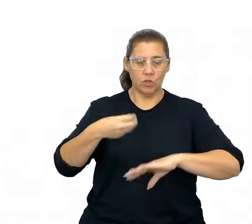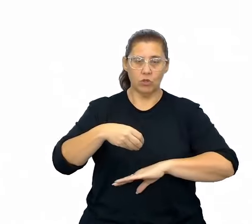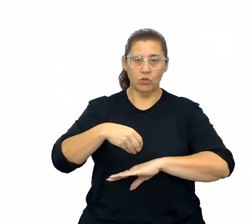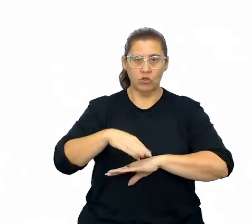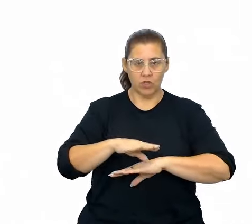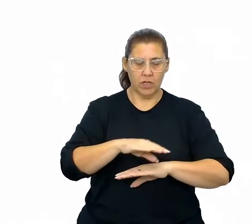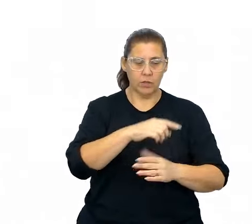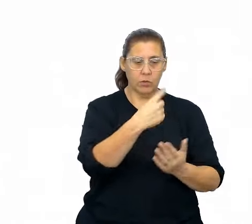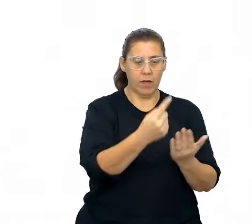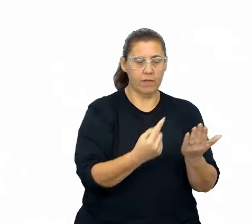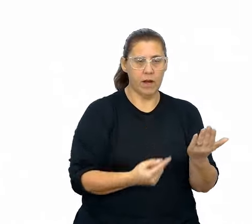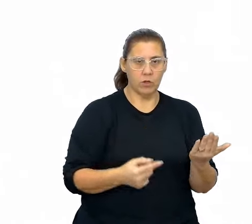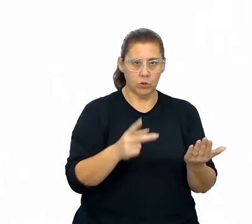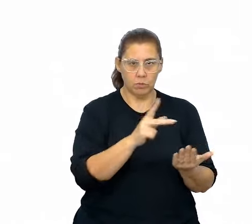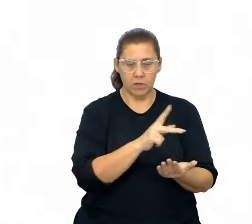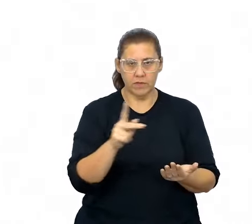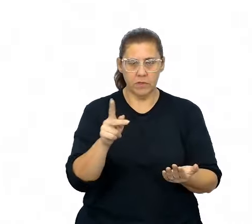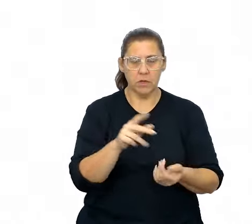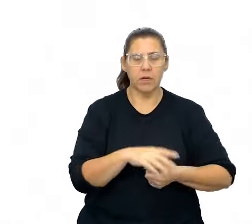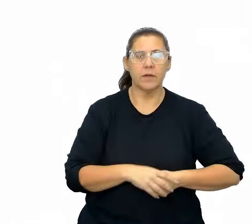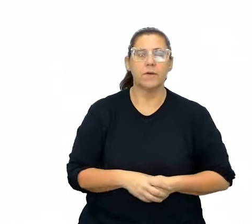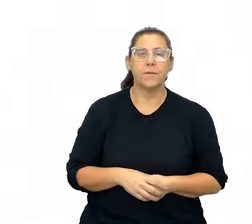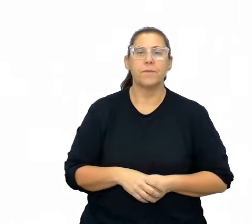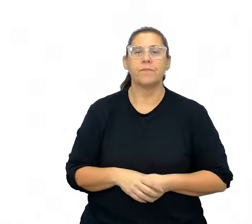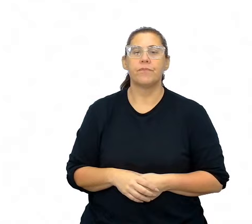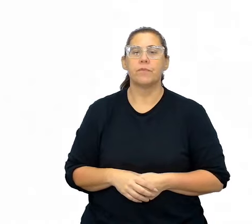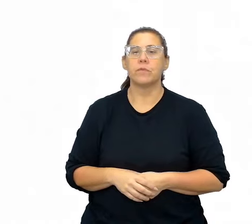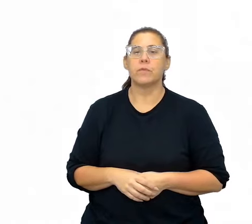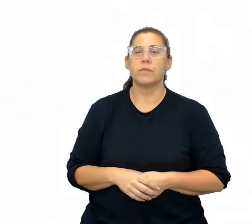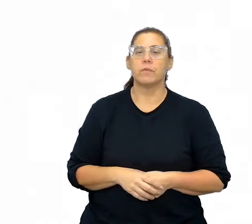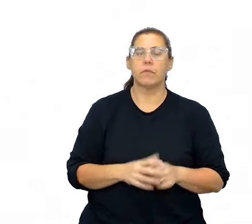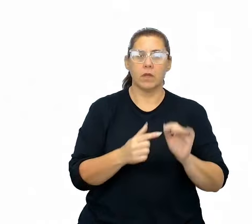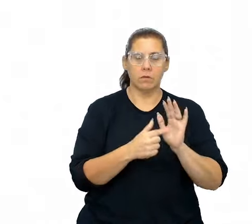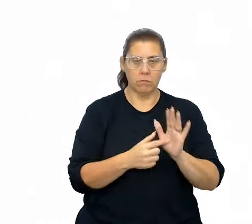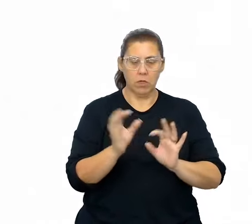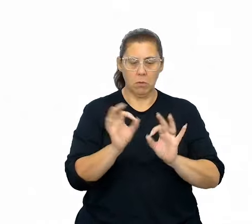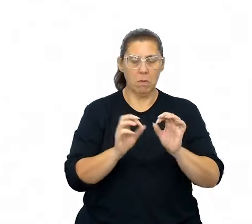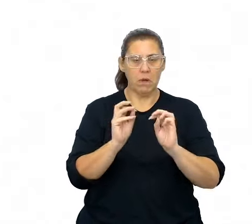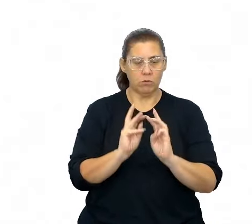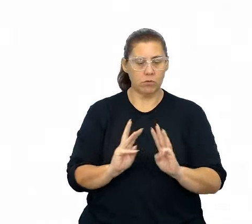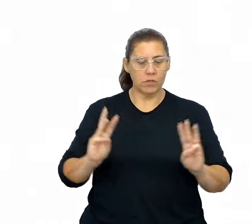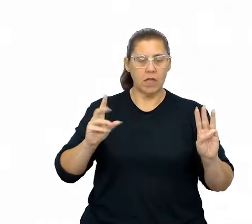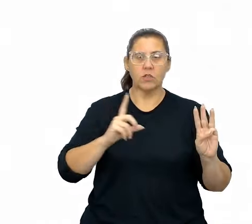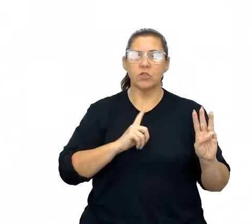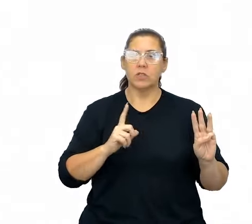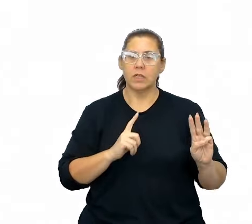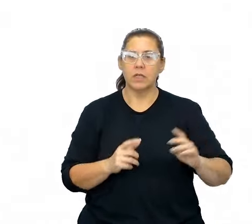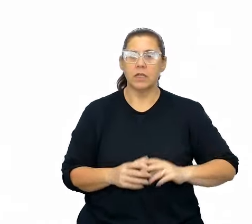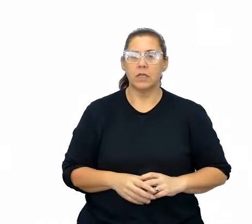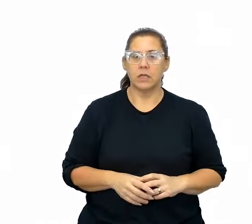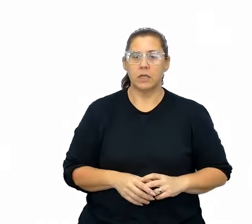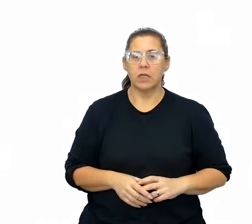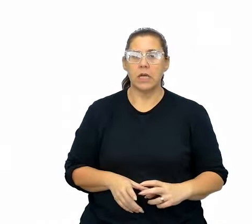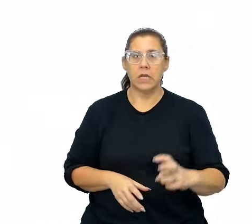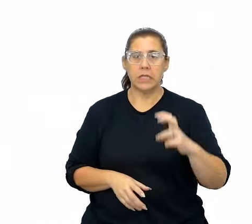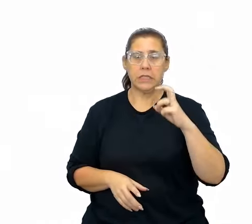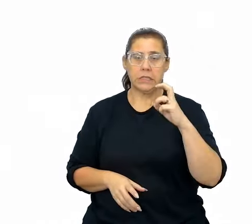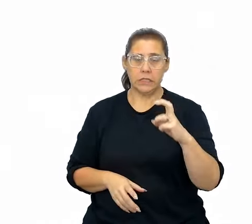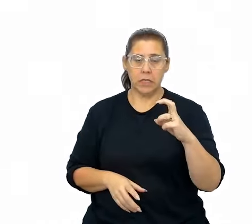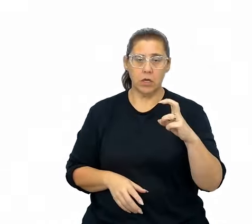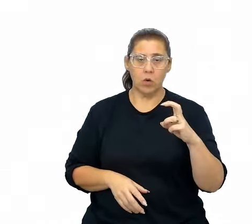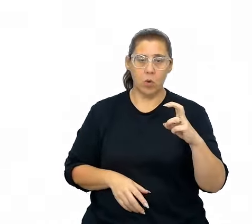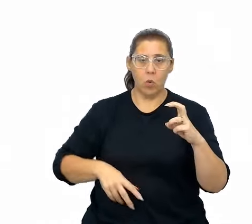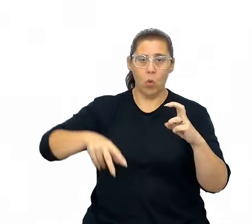caderno do professor, lá no caderno do professor, eles trazem um site. Nesse site tem cinco animações, e